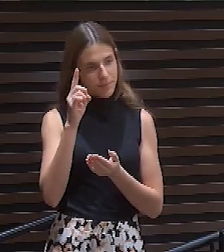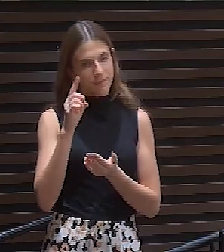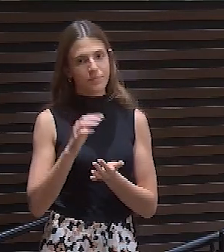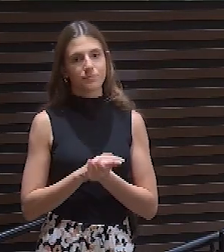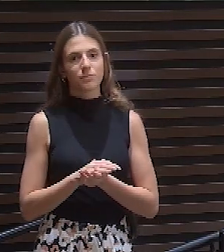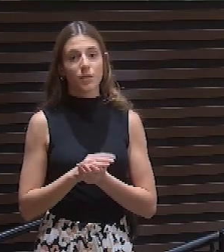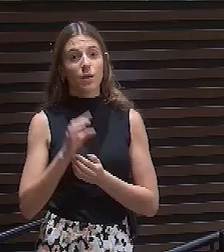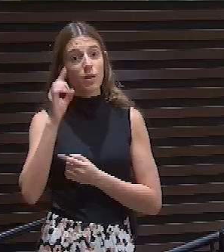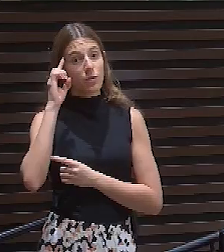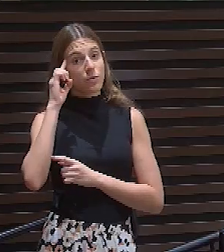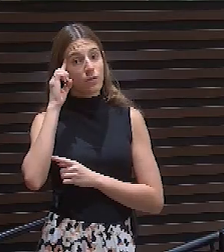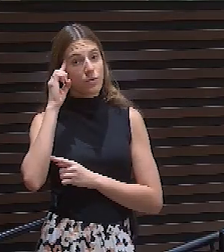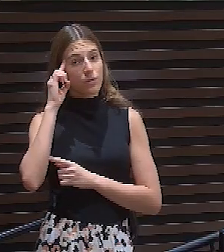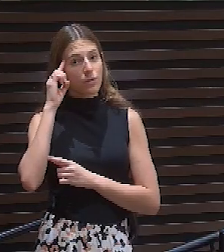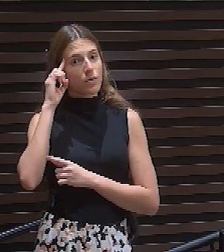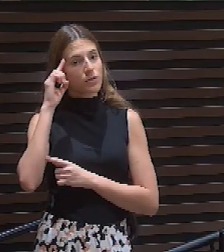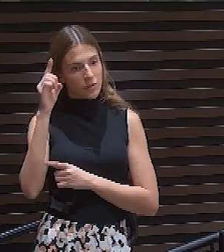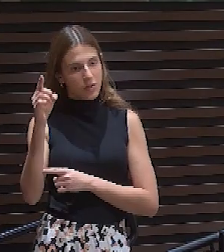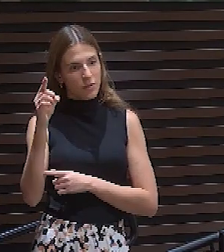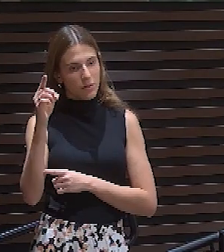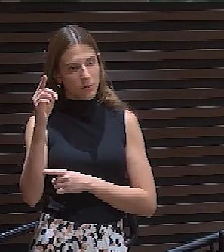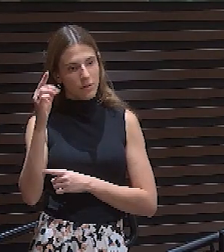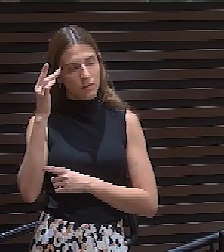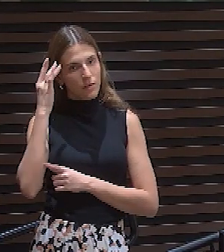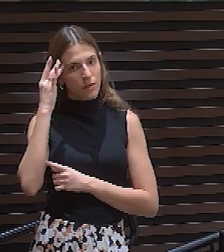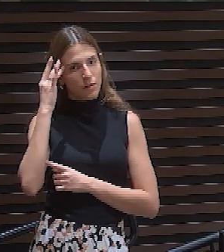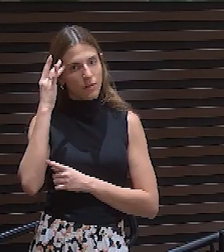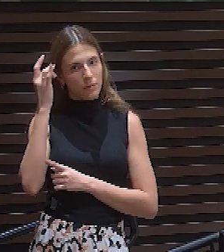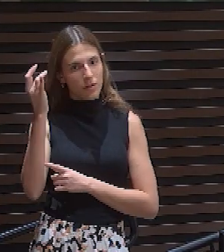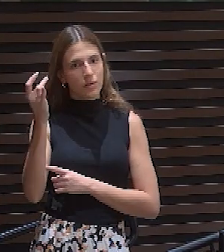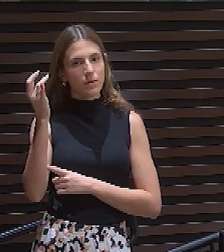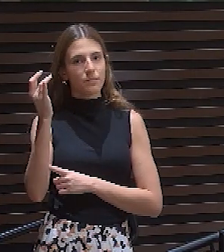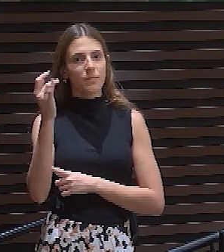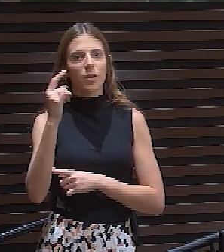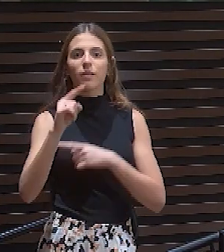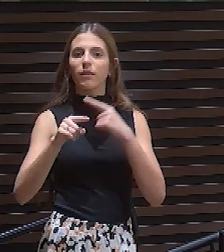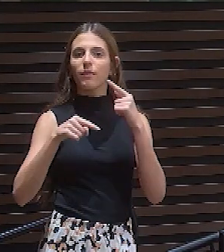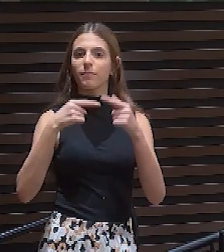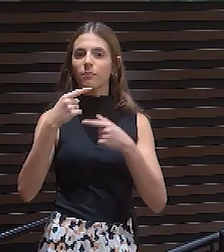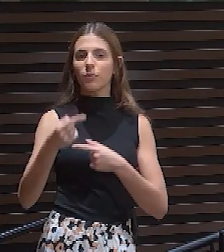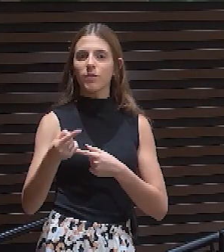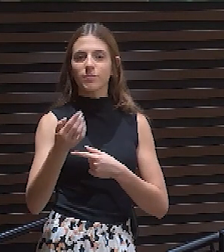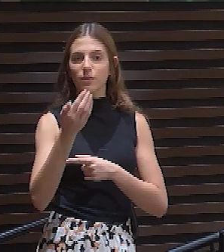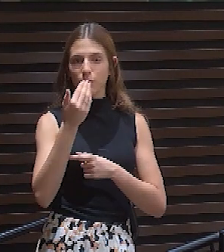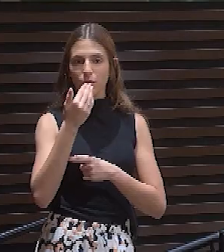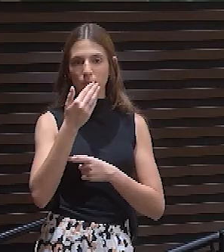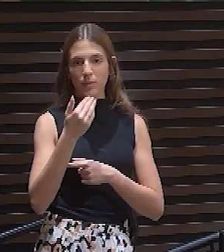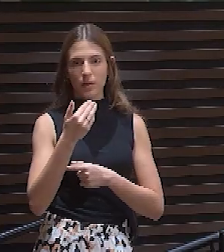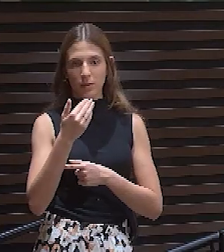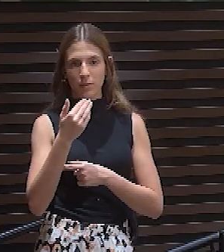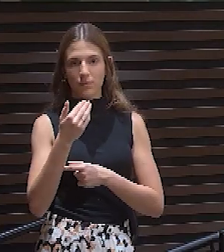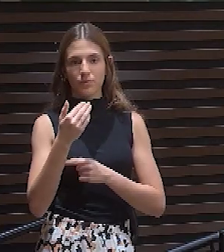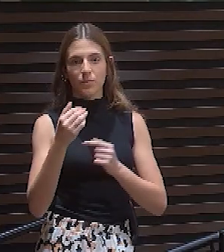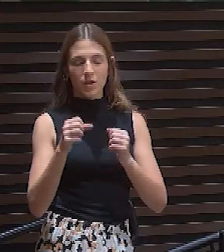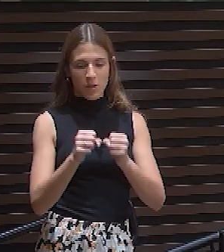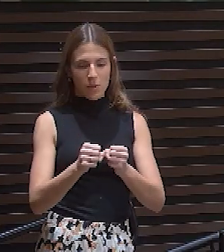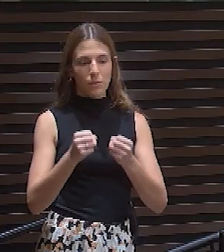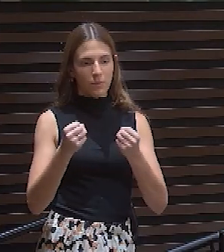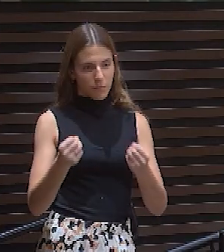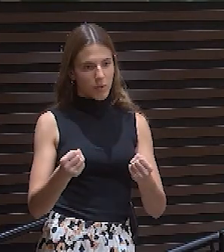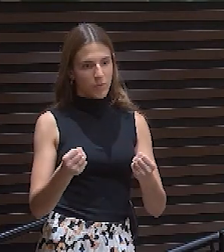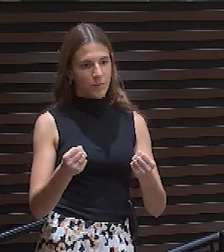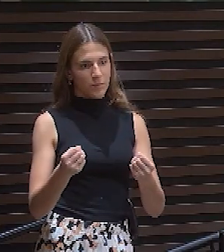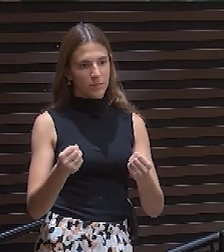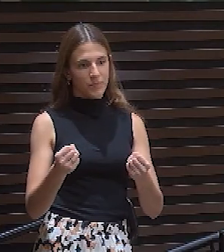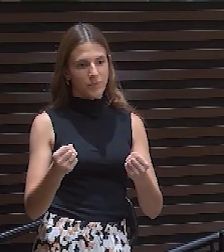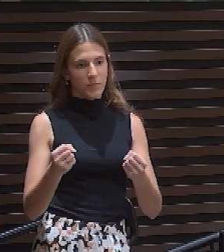dia imediato, depois que comeram o produto da terra, cessou o maná, e